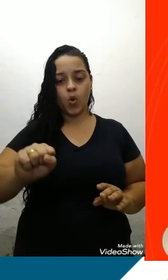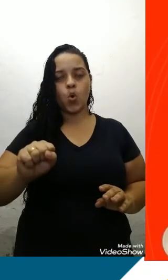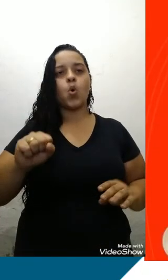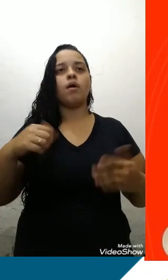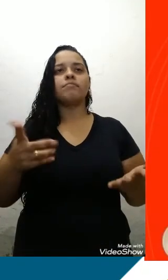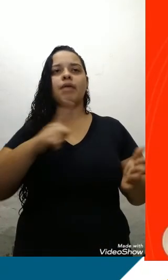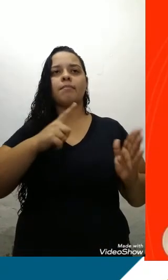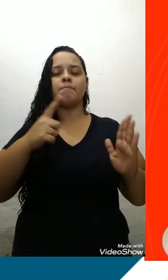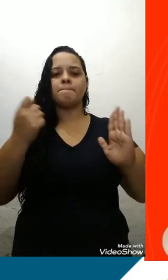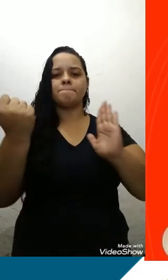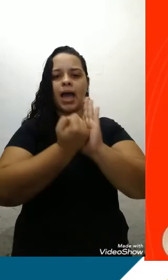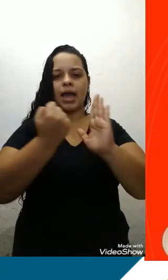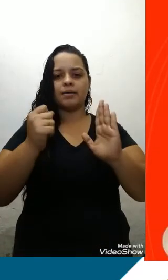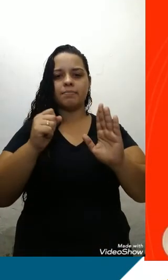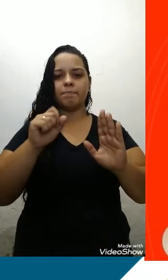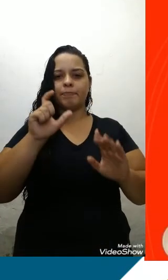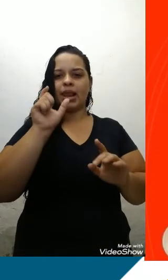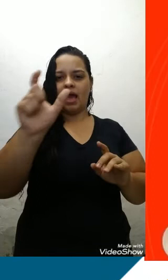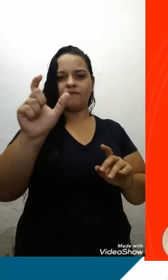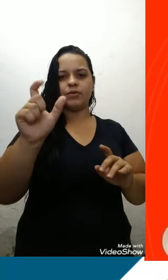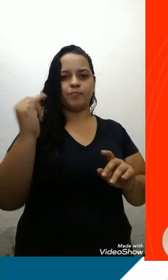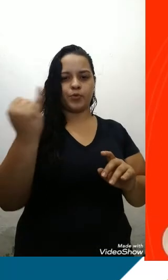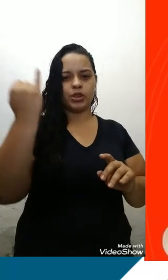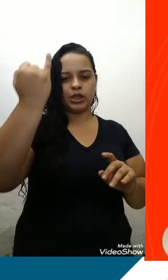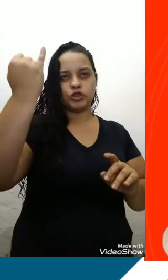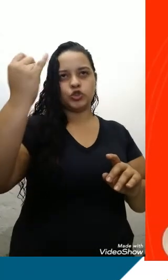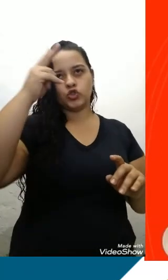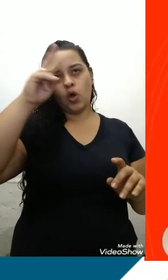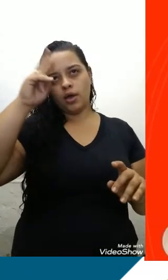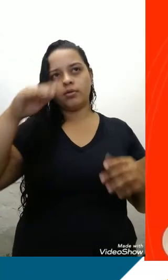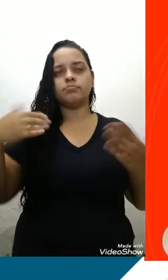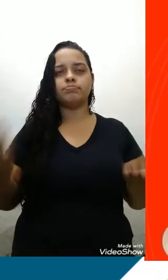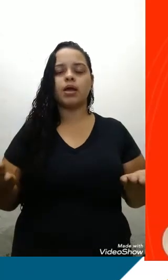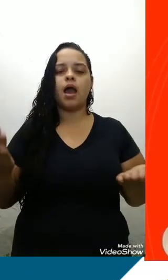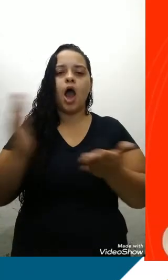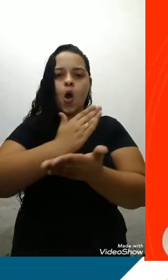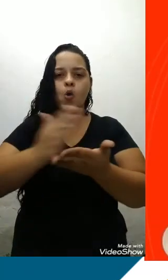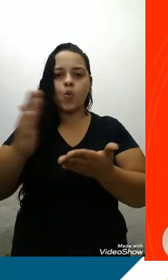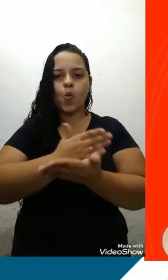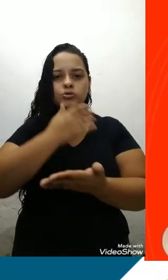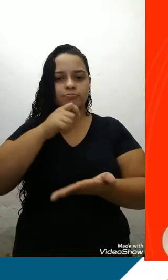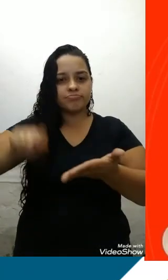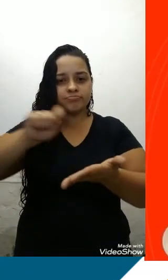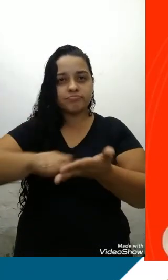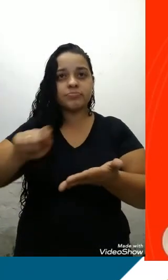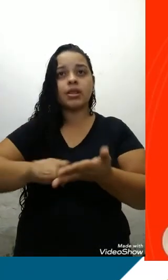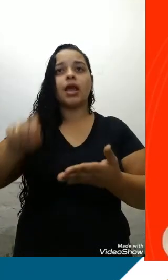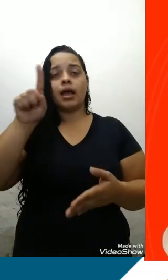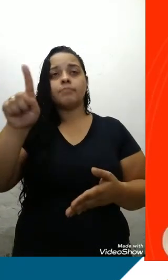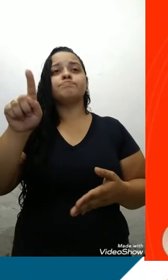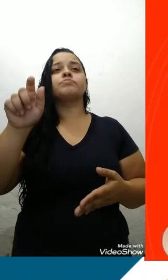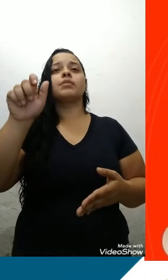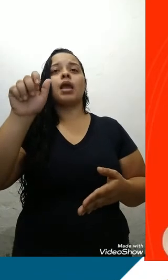aquelas palavras-chave importantes quando você estiver resolvendo uma questão de história. Para alguns autores, o absolutismo seria um sistema